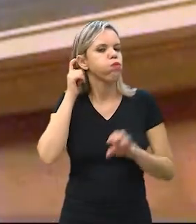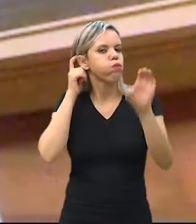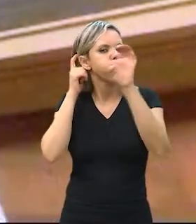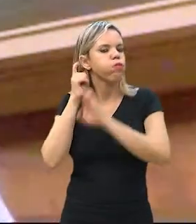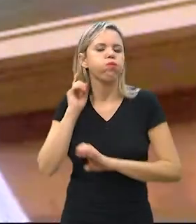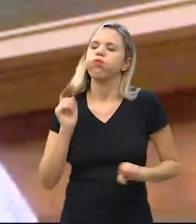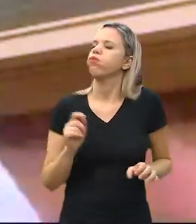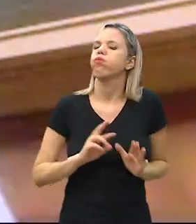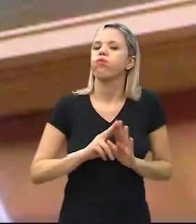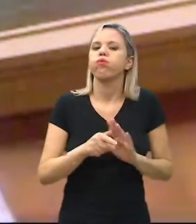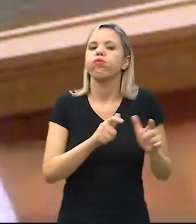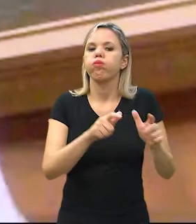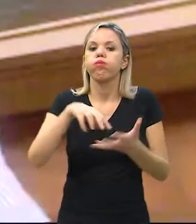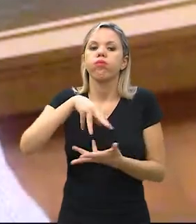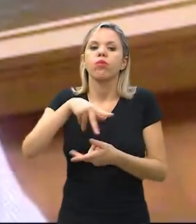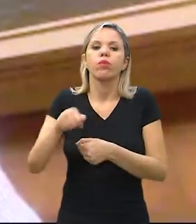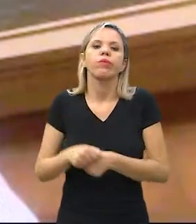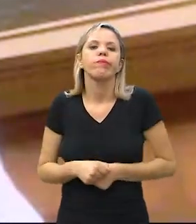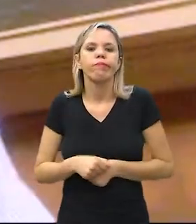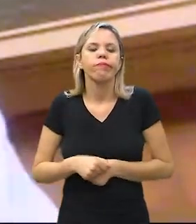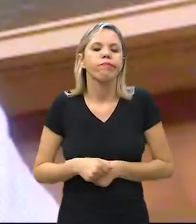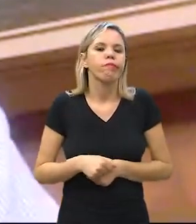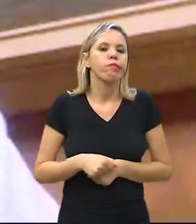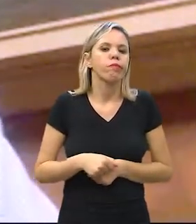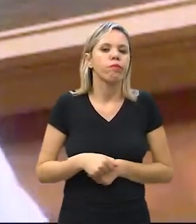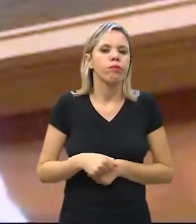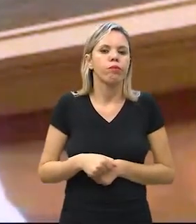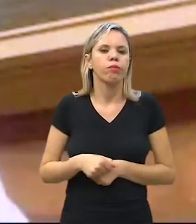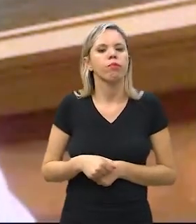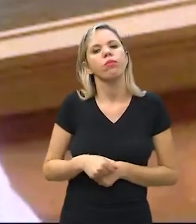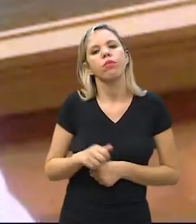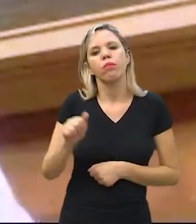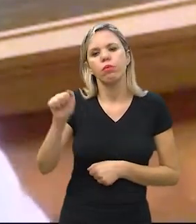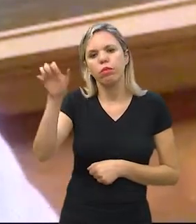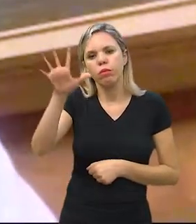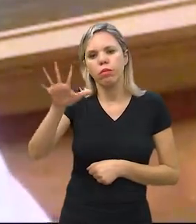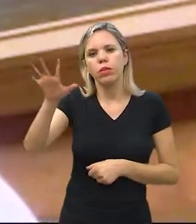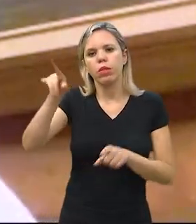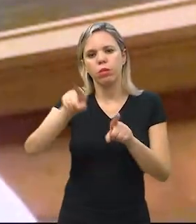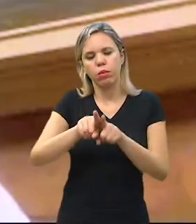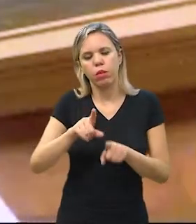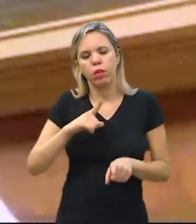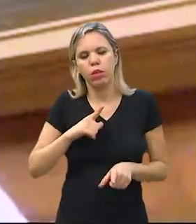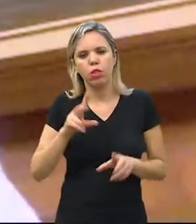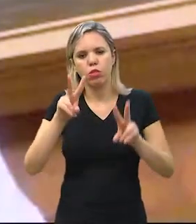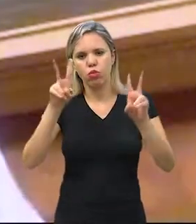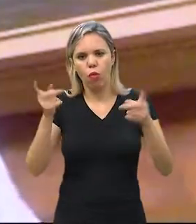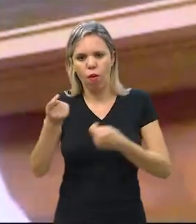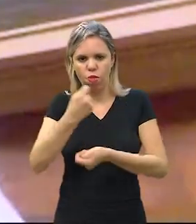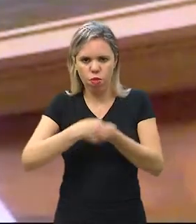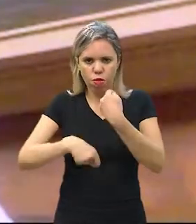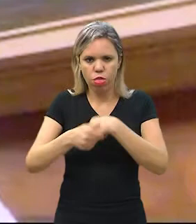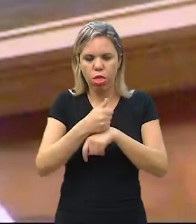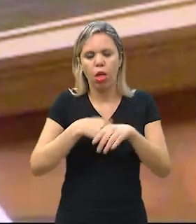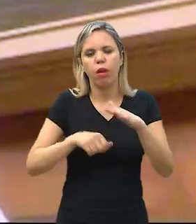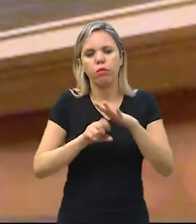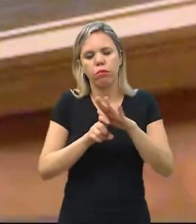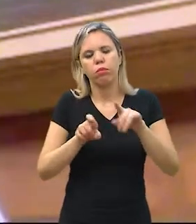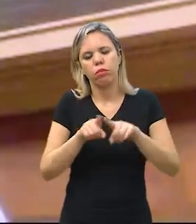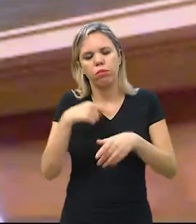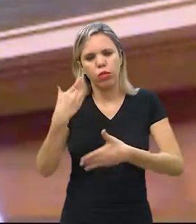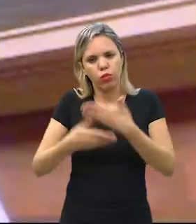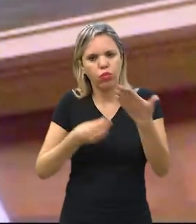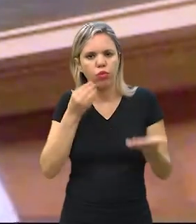na Europa, em vários lugares do mundo, né, na Ásia, sobre networking, né? Então foi assim, um privilégio muito grande,